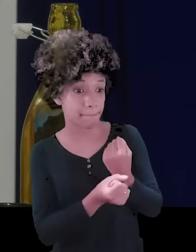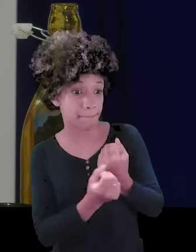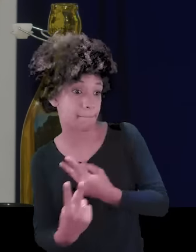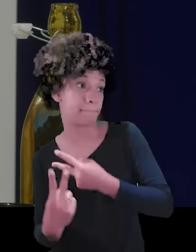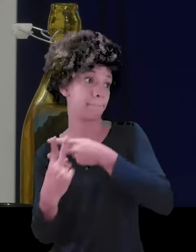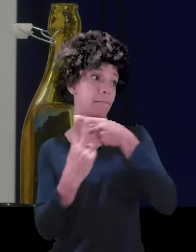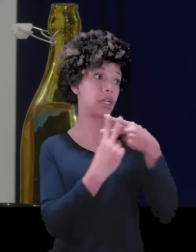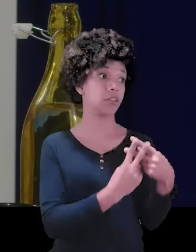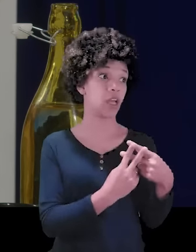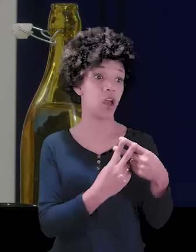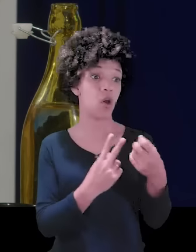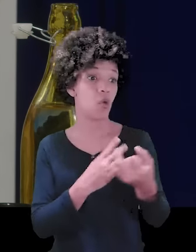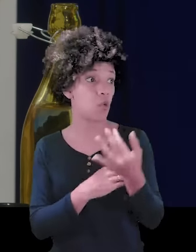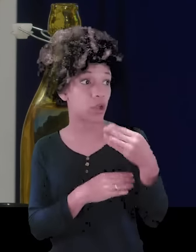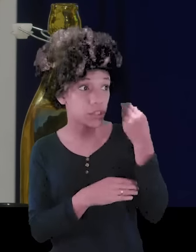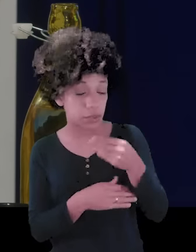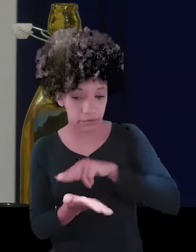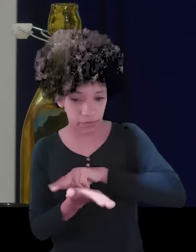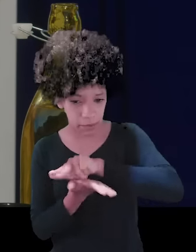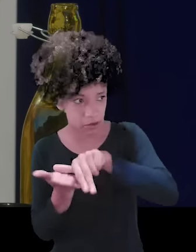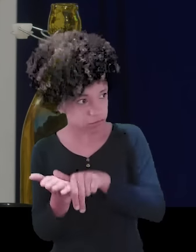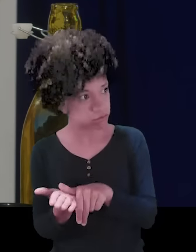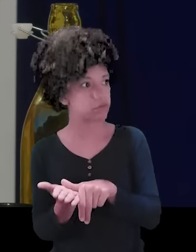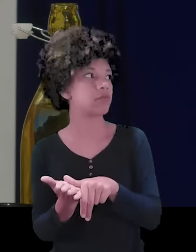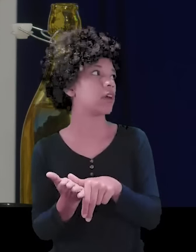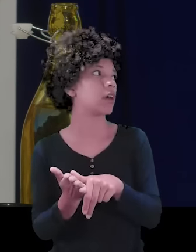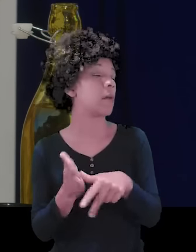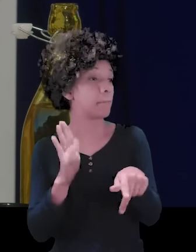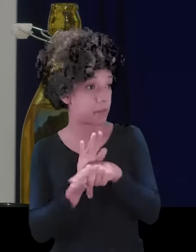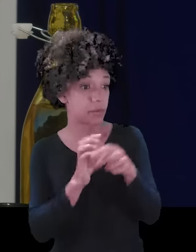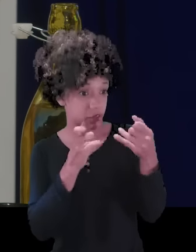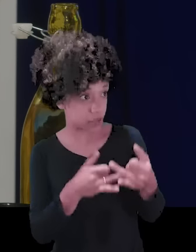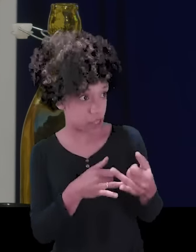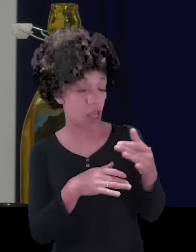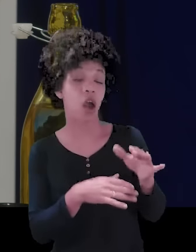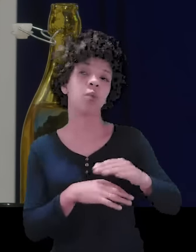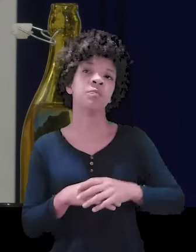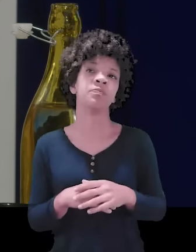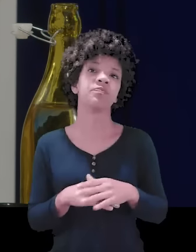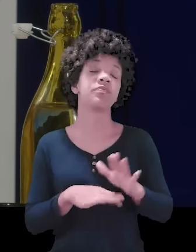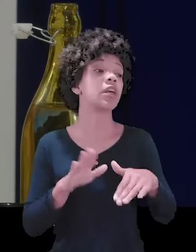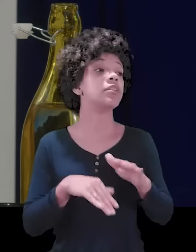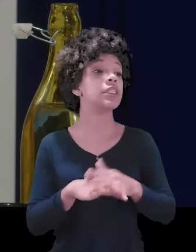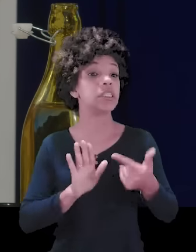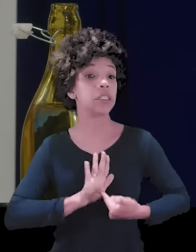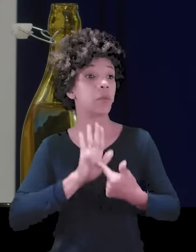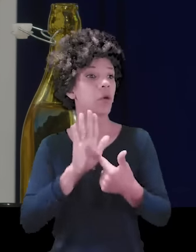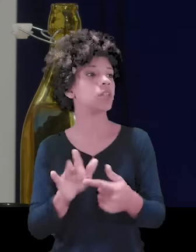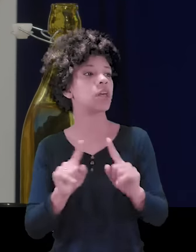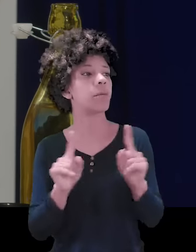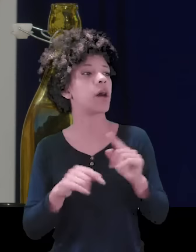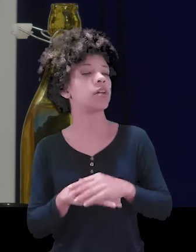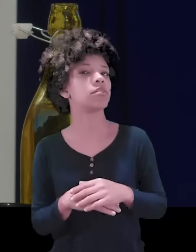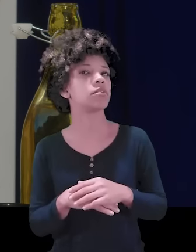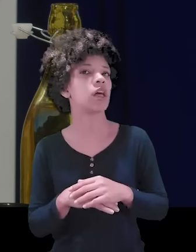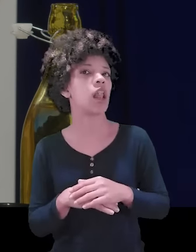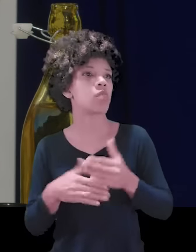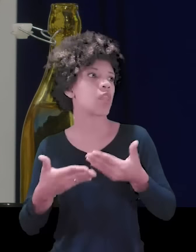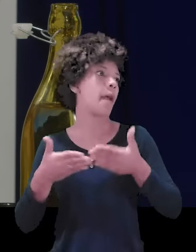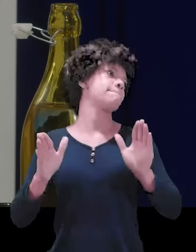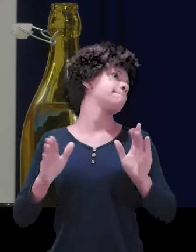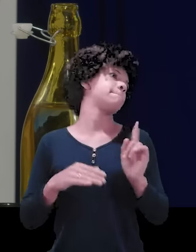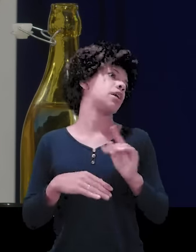pessoas com Todas aquelas situações que eu falei né para com você muitas vezes ela está exposta mas ela não tá assim o